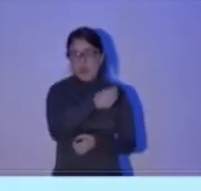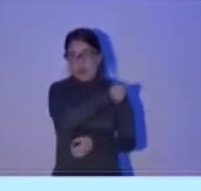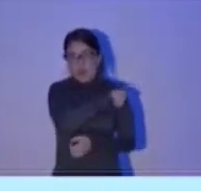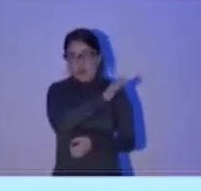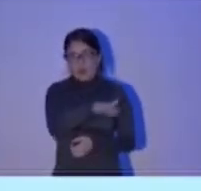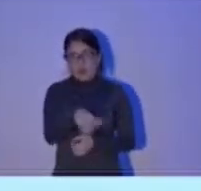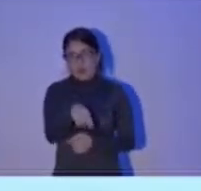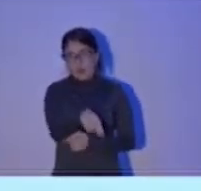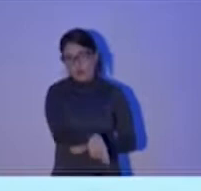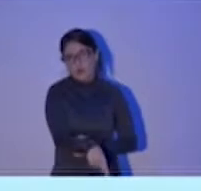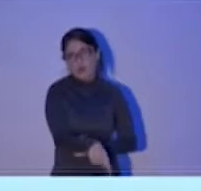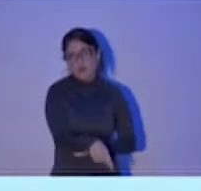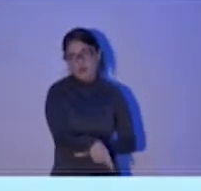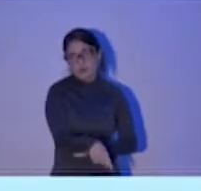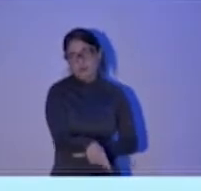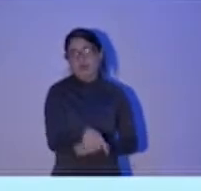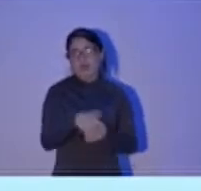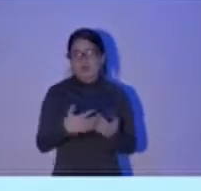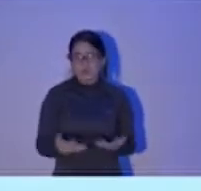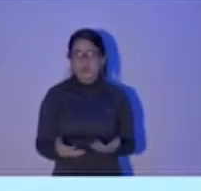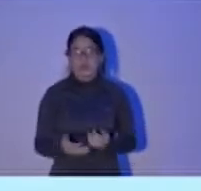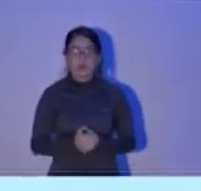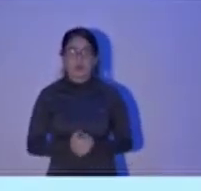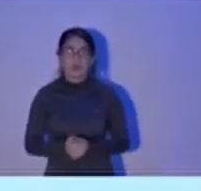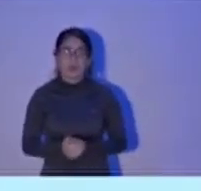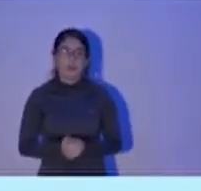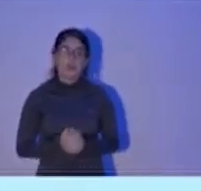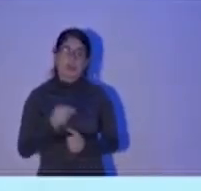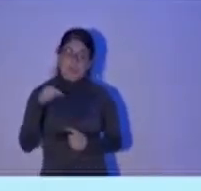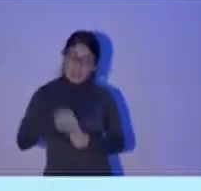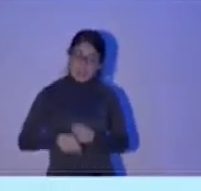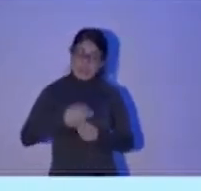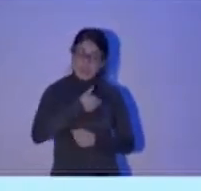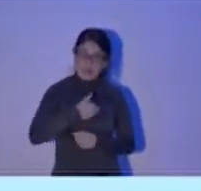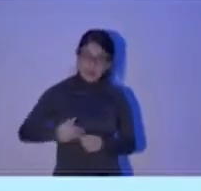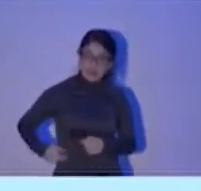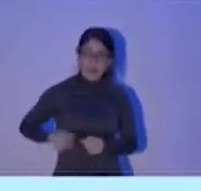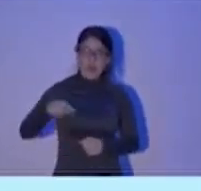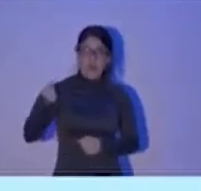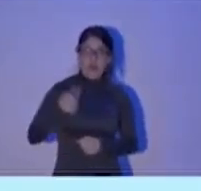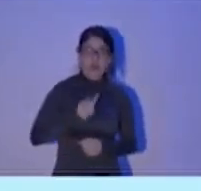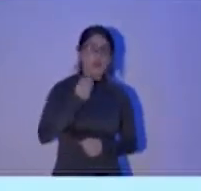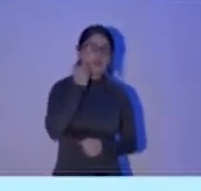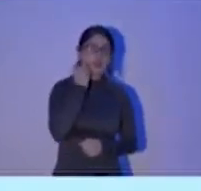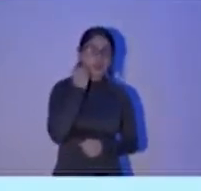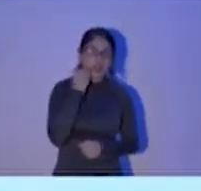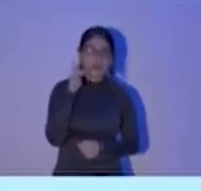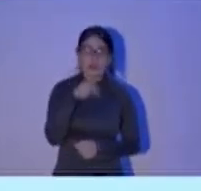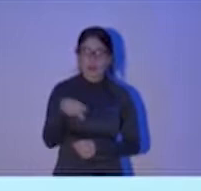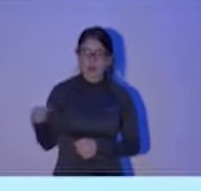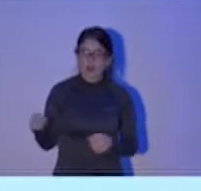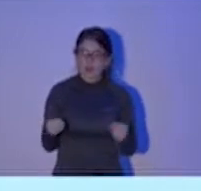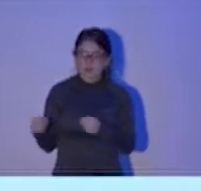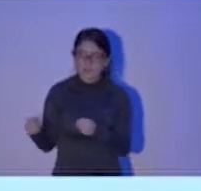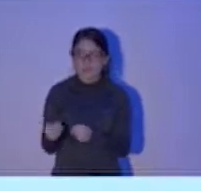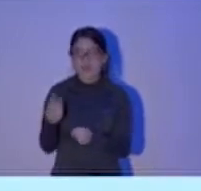inclusive, nesse ciclo 3, para que a gente busque a formação continuada dos professores para que eles possam